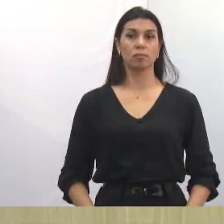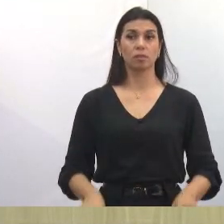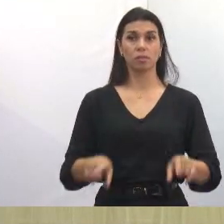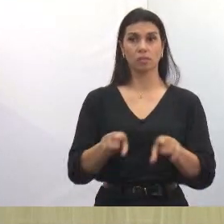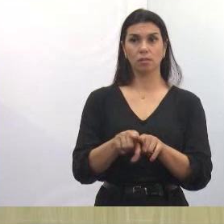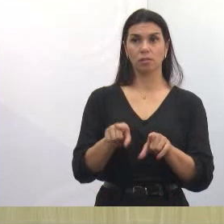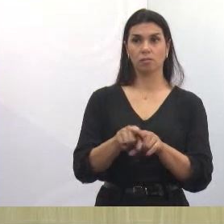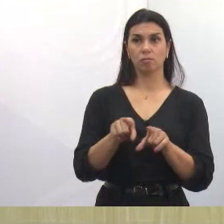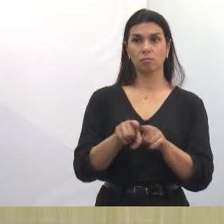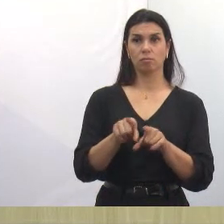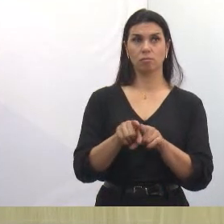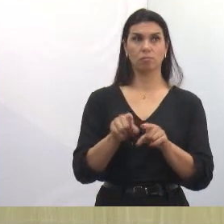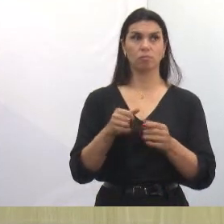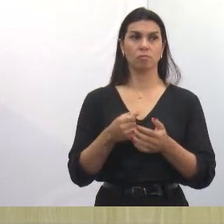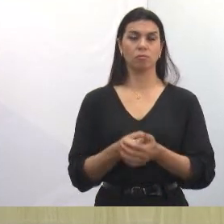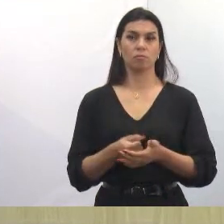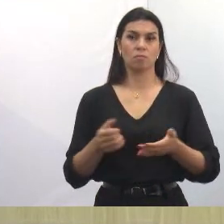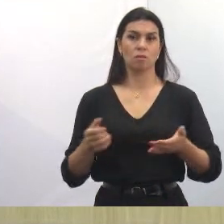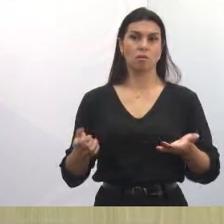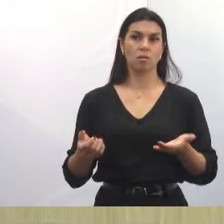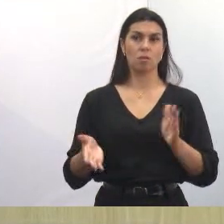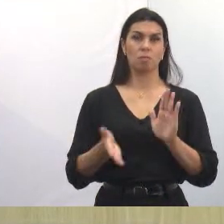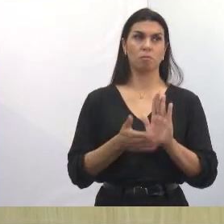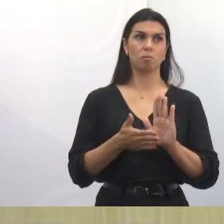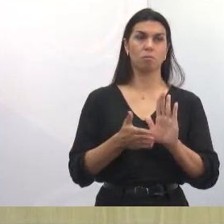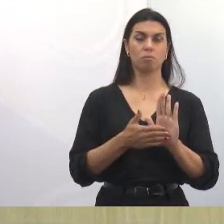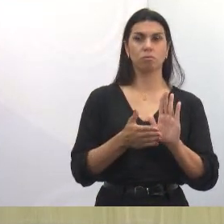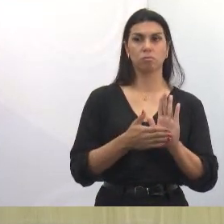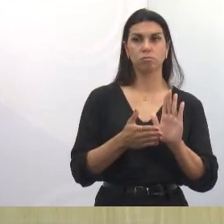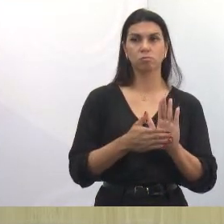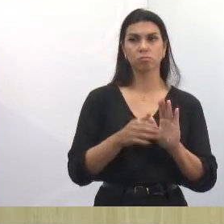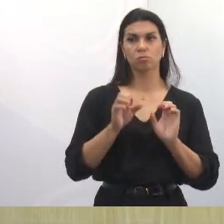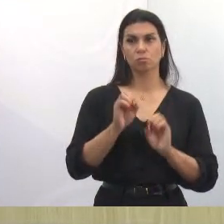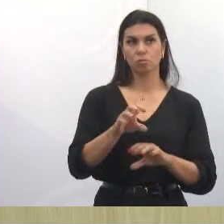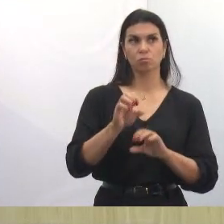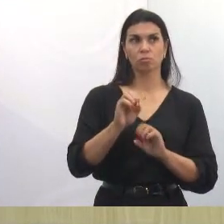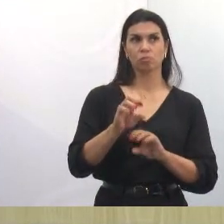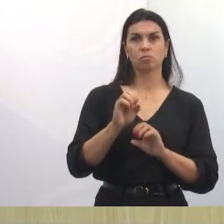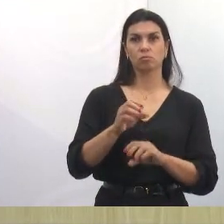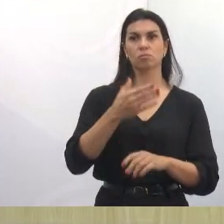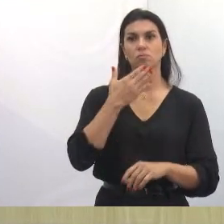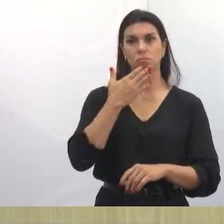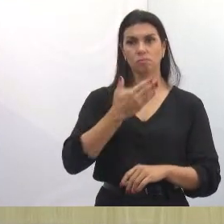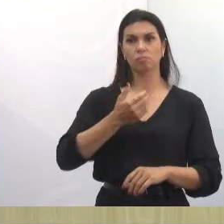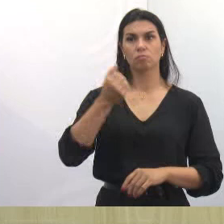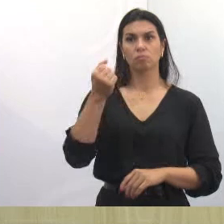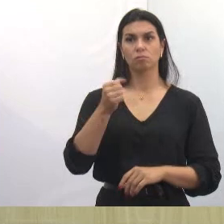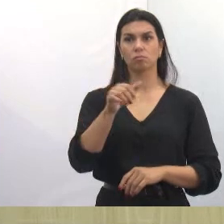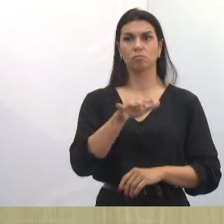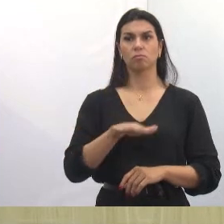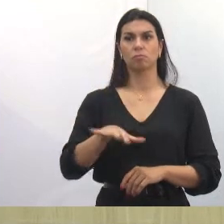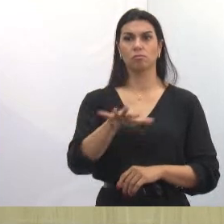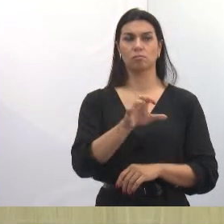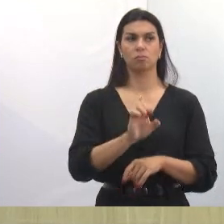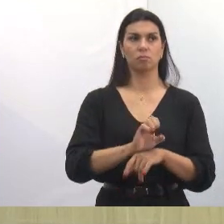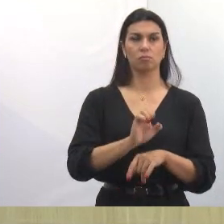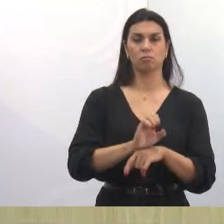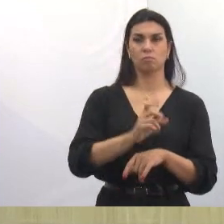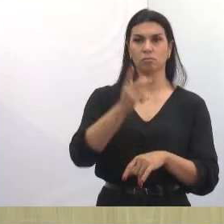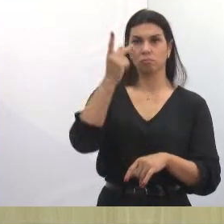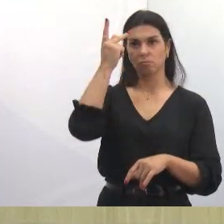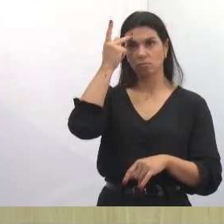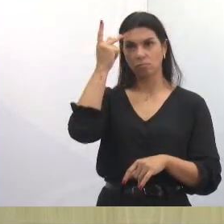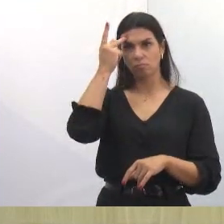de proporcionar uma educação de qualidade aos alunos da rede pública. E considerando a listagem